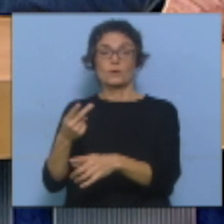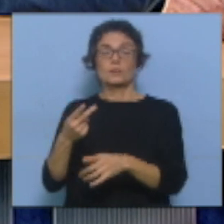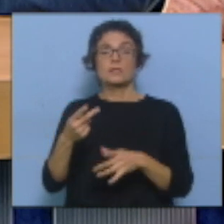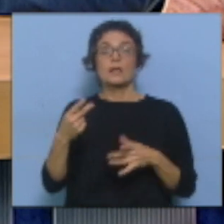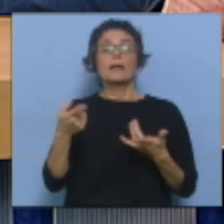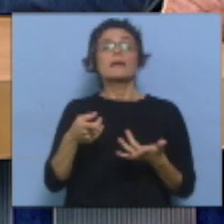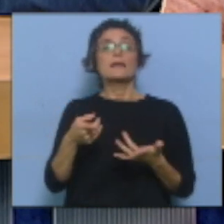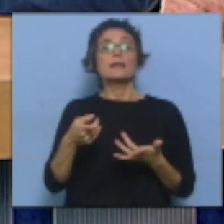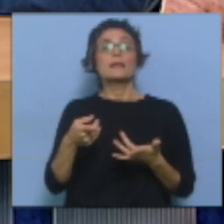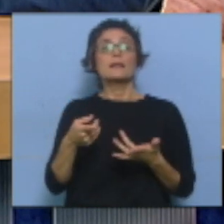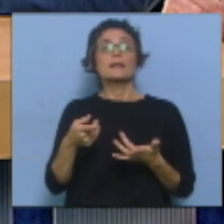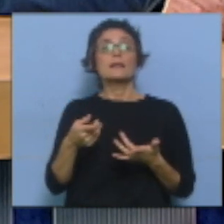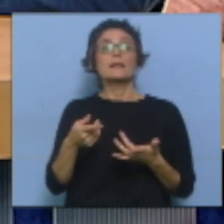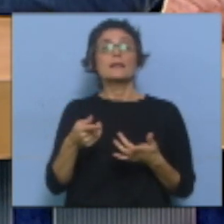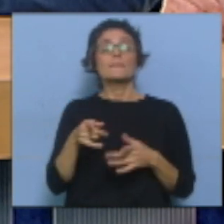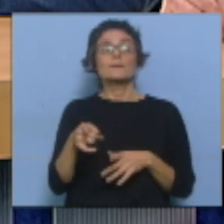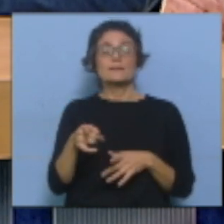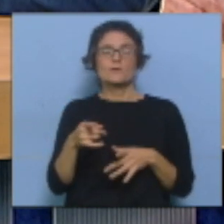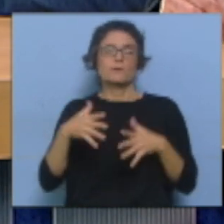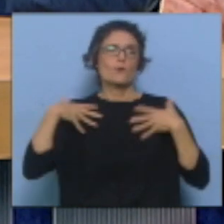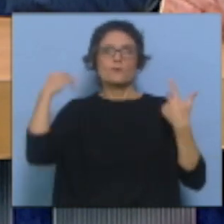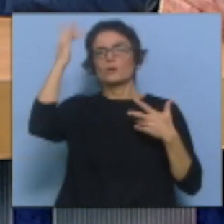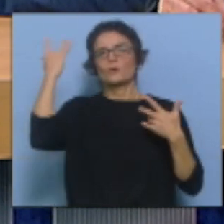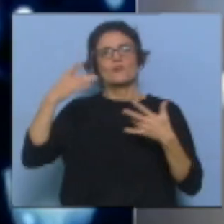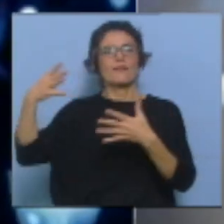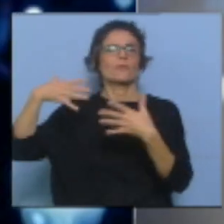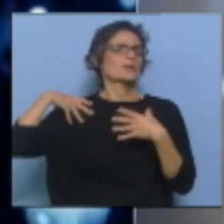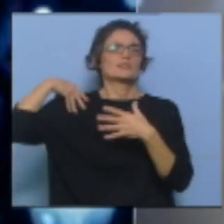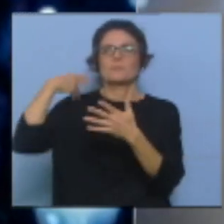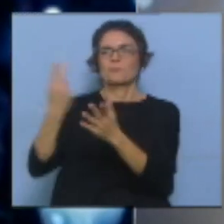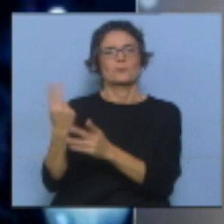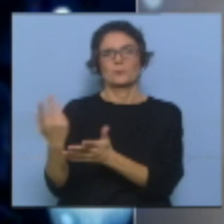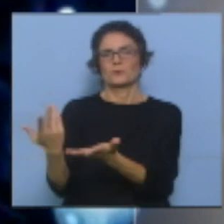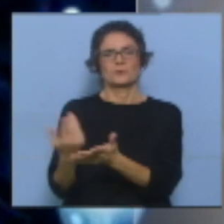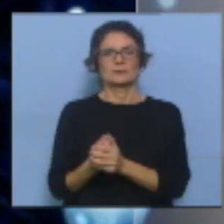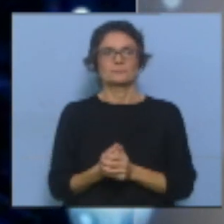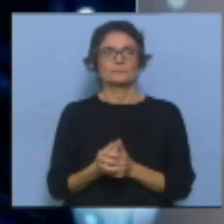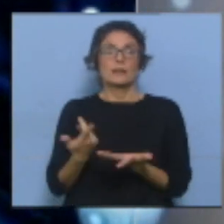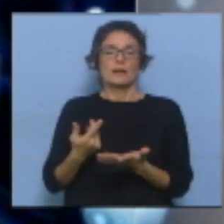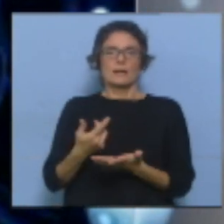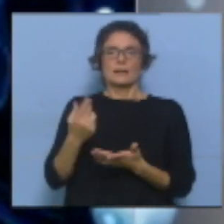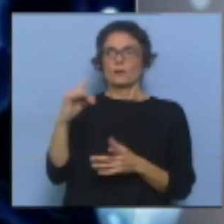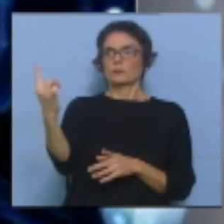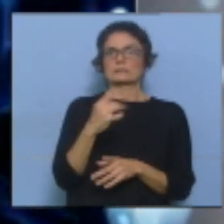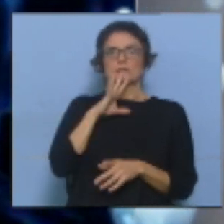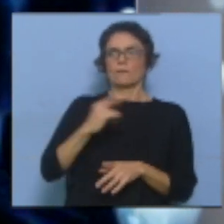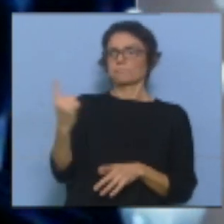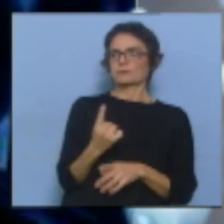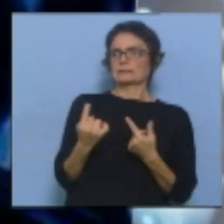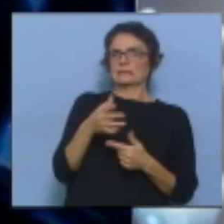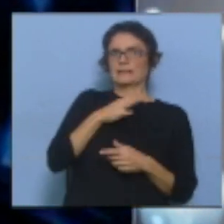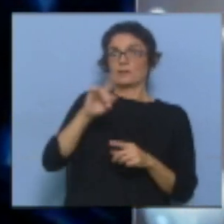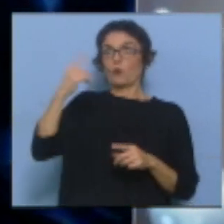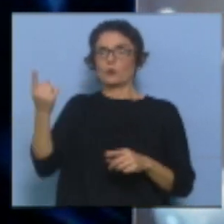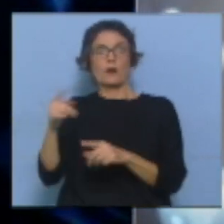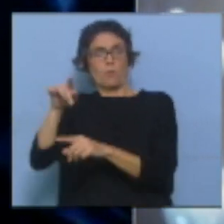mais importante. Foi no uma dia, coisa do Espírito Santo, portanto. completamente, porque os pais quando eu nesse fosse dia... saber Isso, se acredito que a notícia de um filho, enfim, causou assim surpresa. Quando chegou a notícia do Quando segundo,